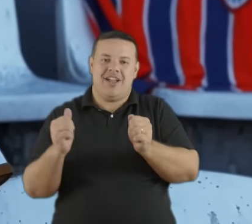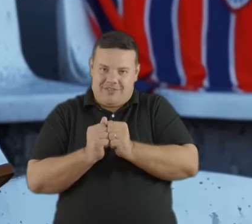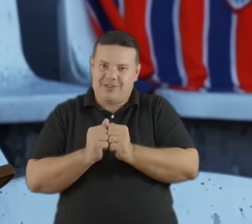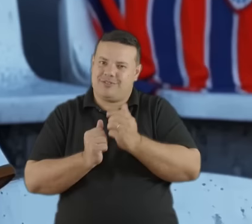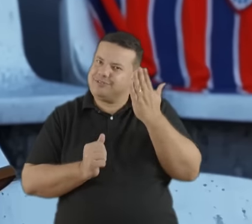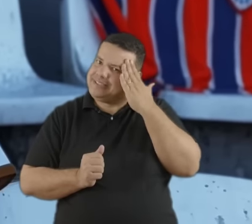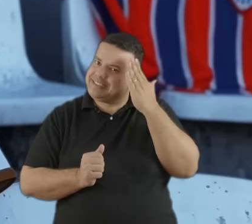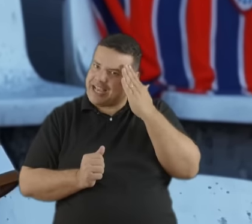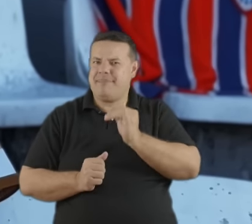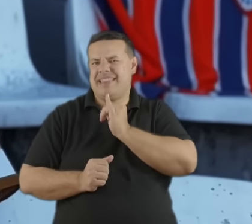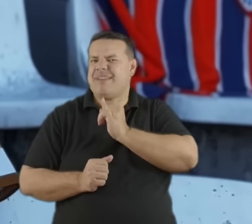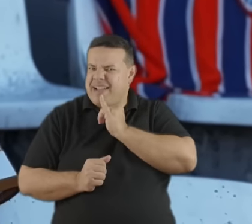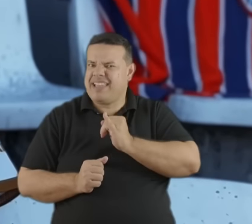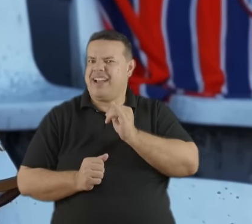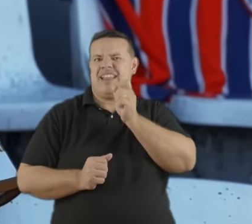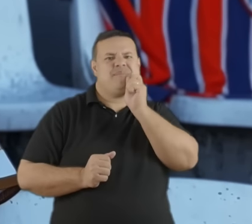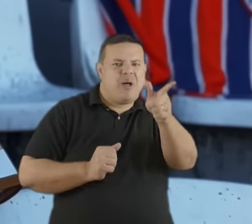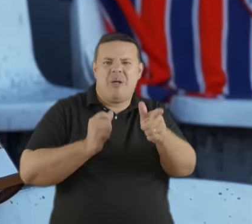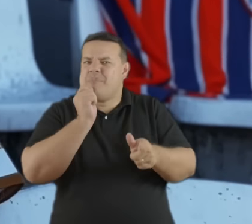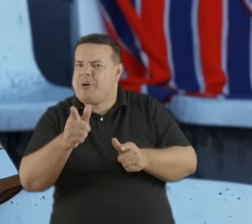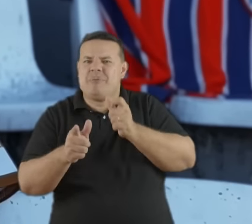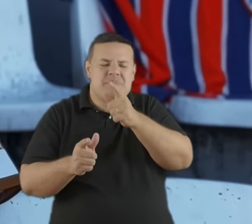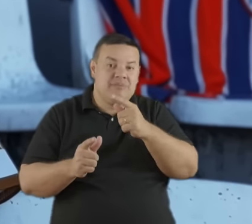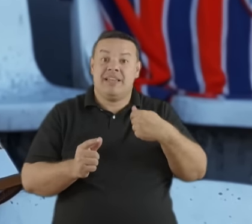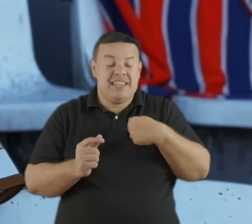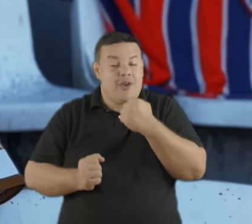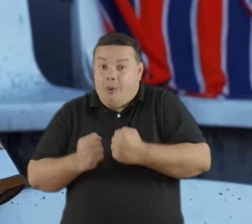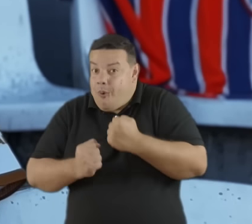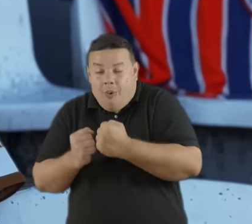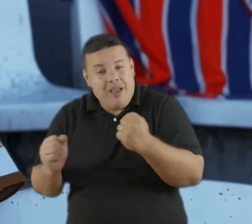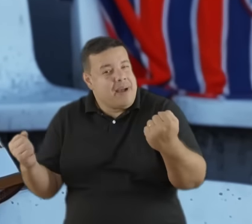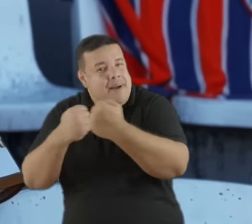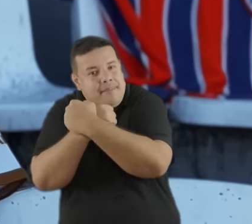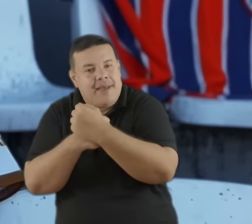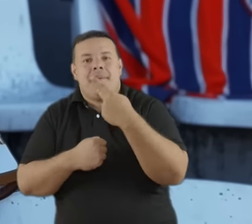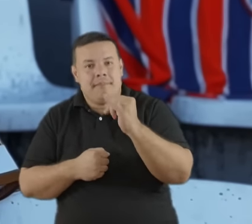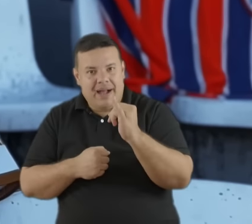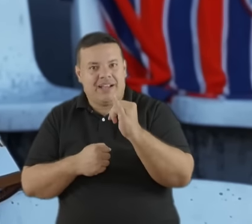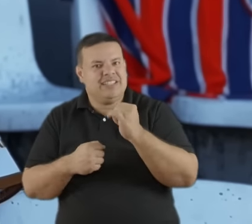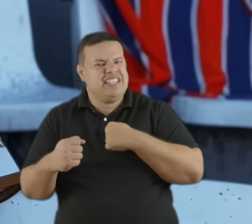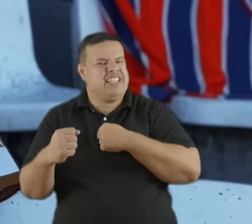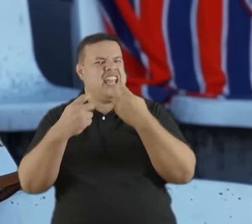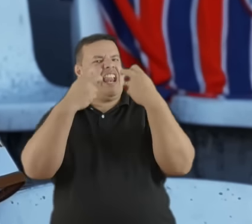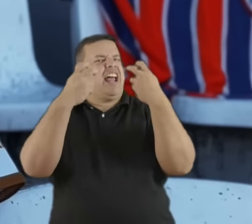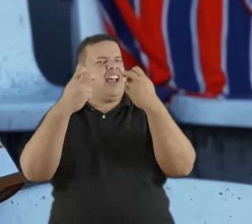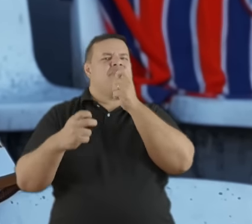de Itabaiana, você sabe como é, né? Um xinga, outro não coisa, e quando eu corri para abraçar ele, ele começou a xingar